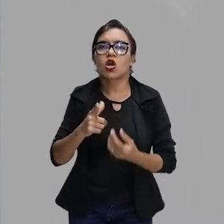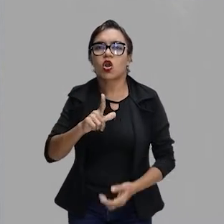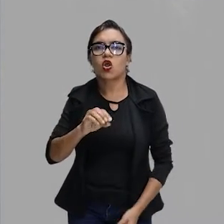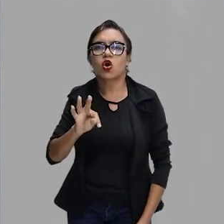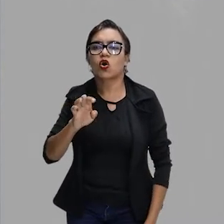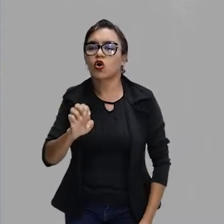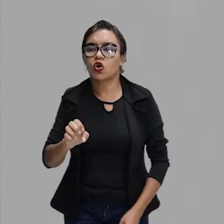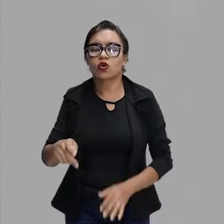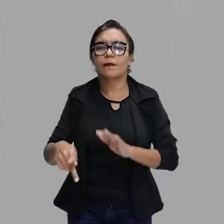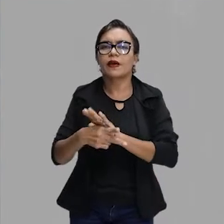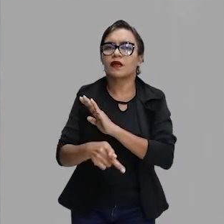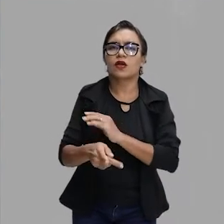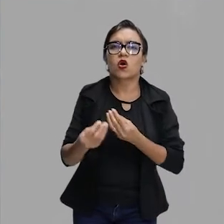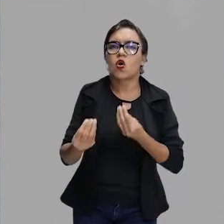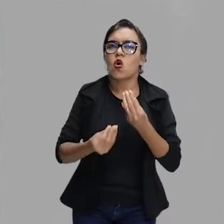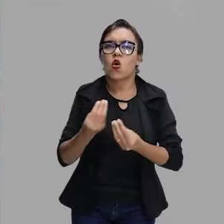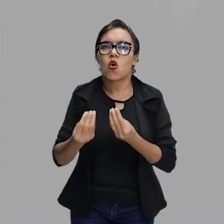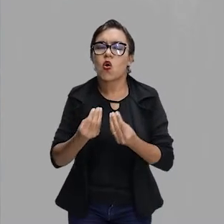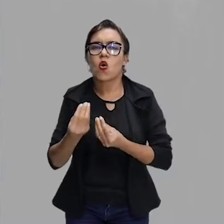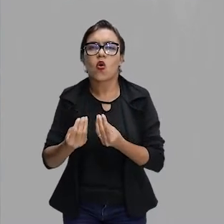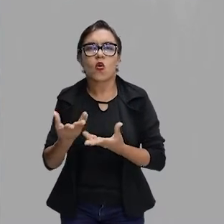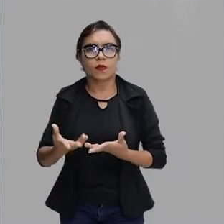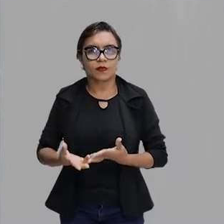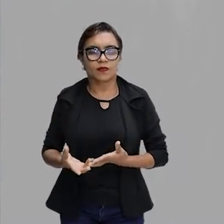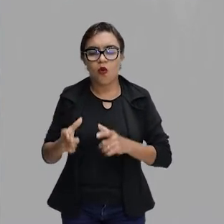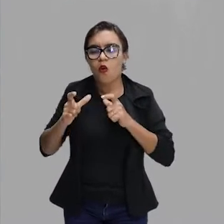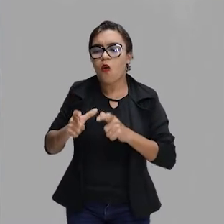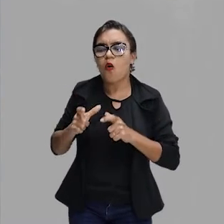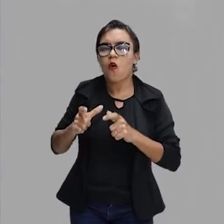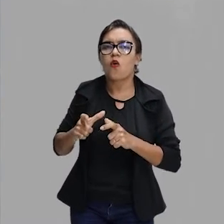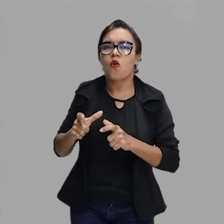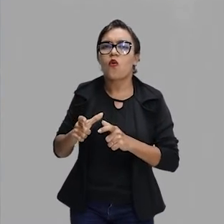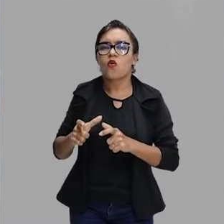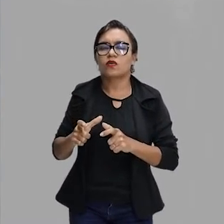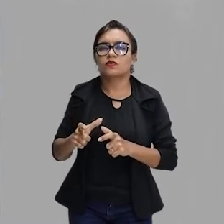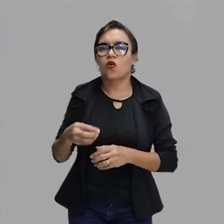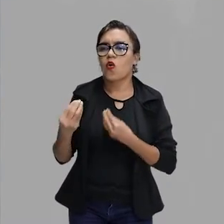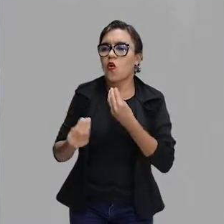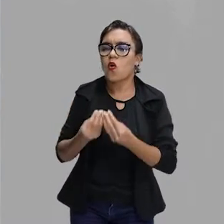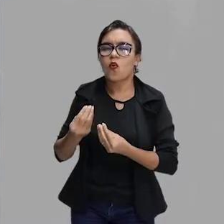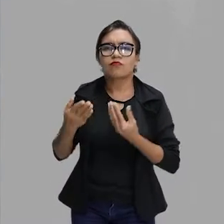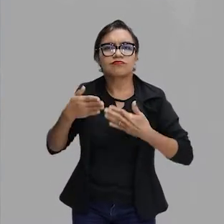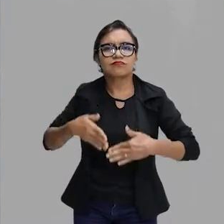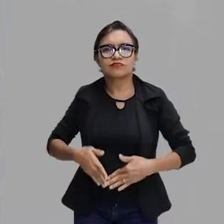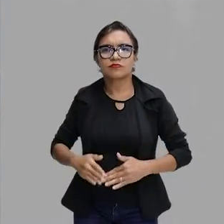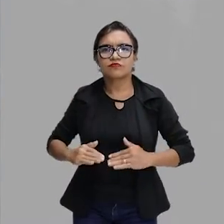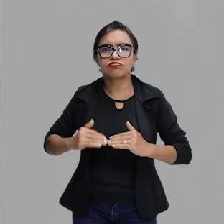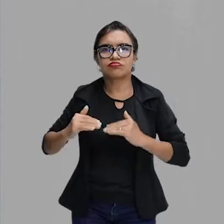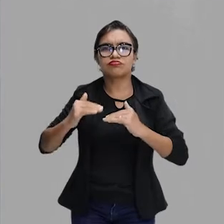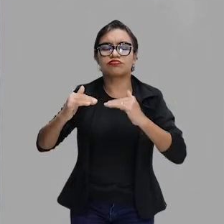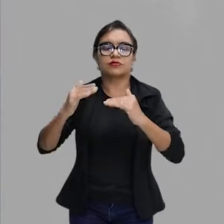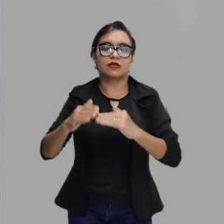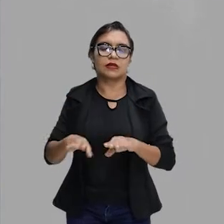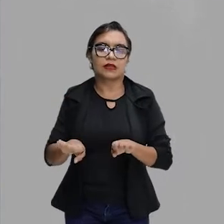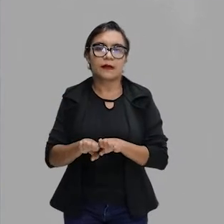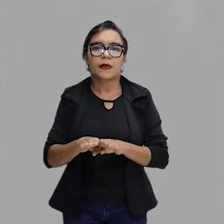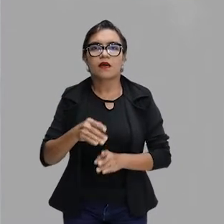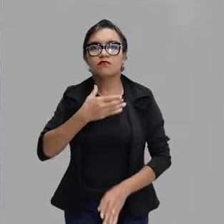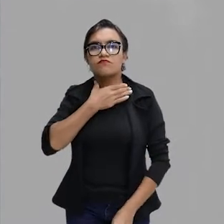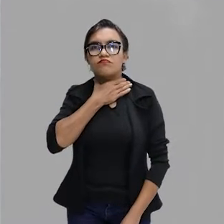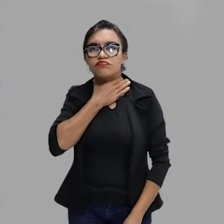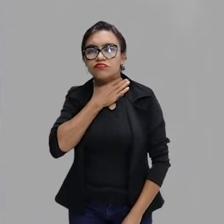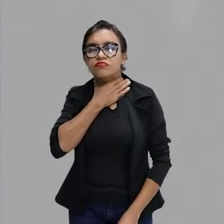por exemplo, ele veio de onde, qual é o rastreio dele, qual é a árvore genealógica desse animal. Coleira, galera, que vai